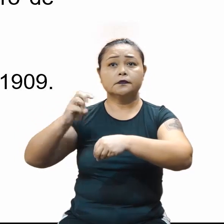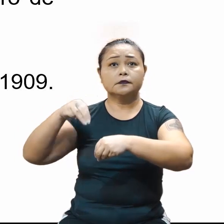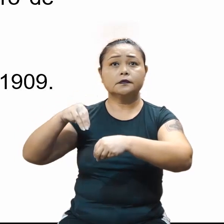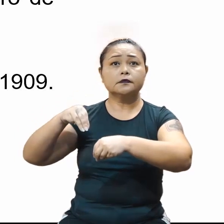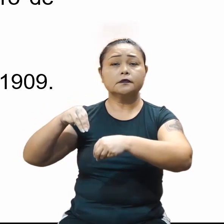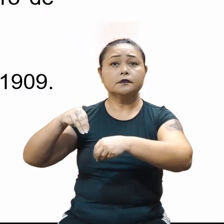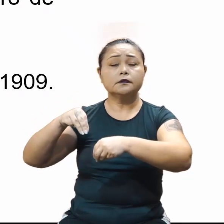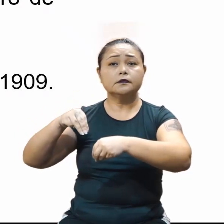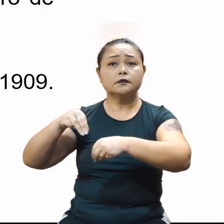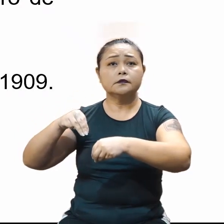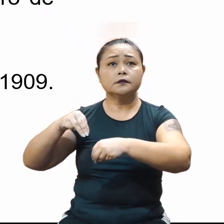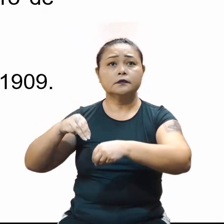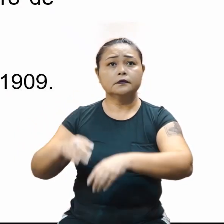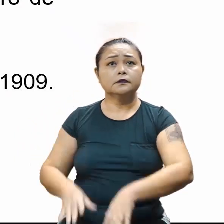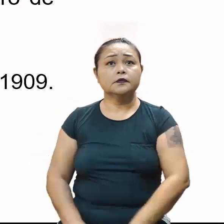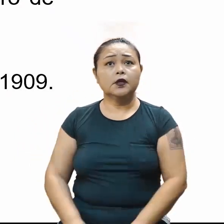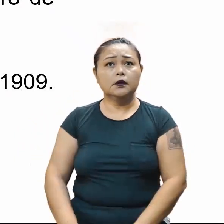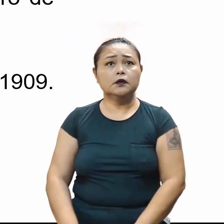1.781